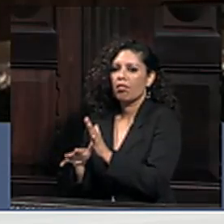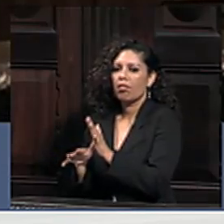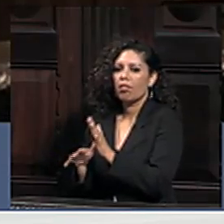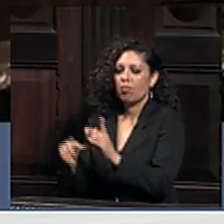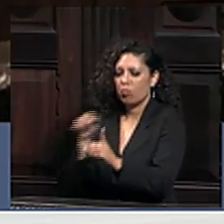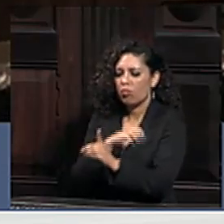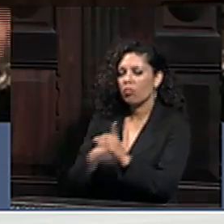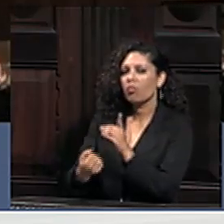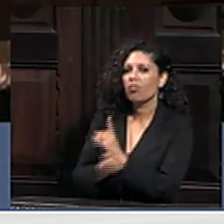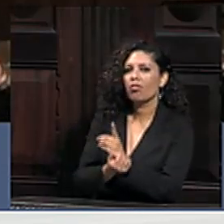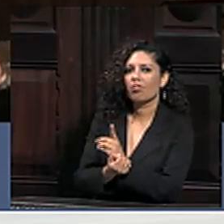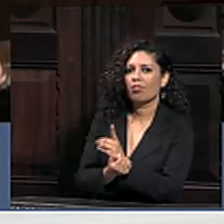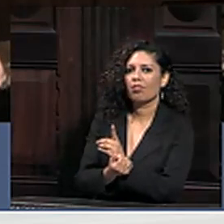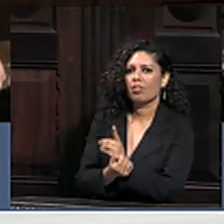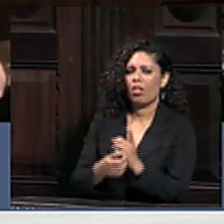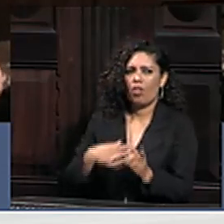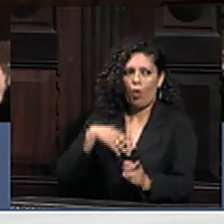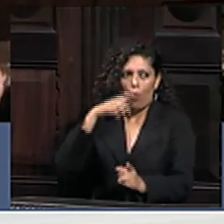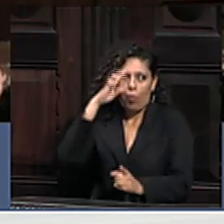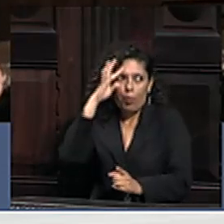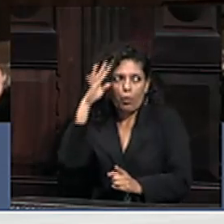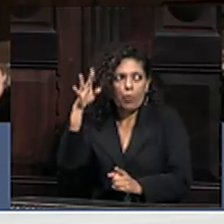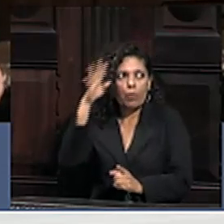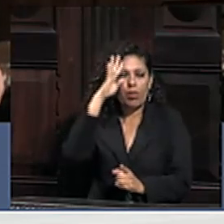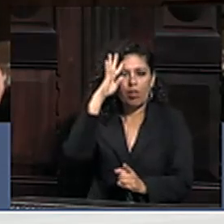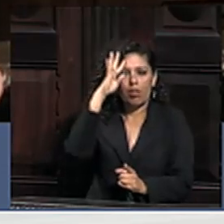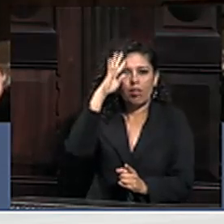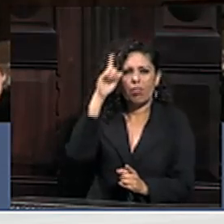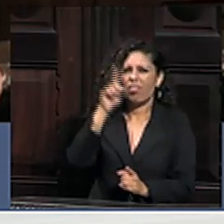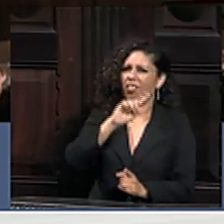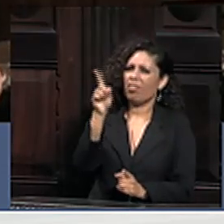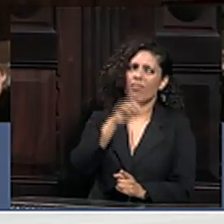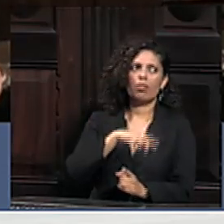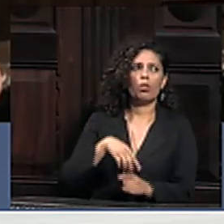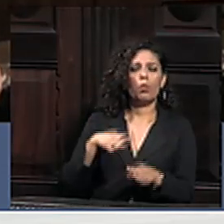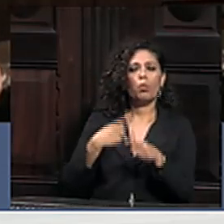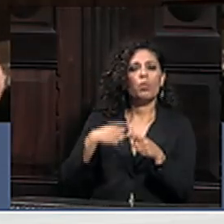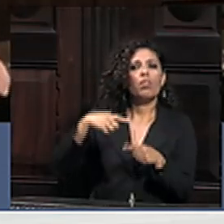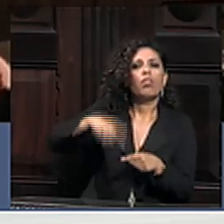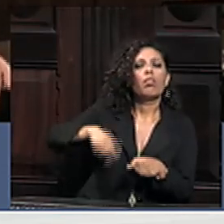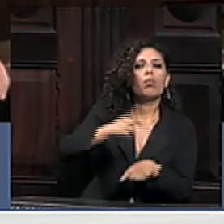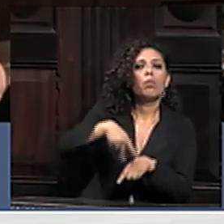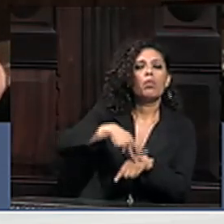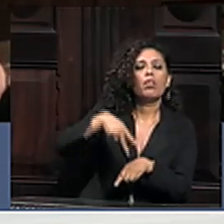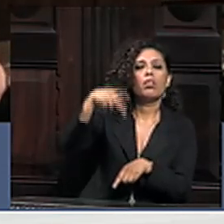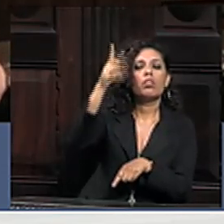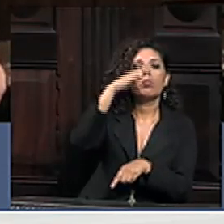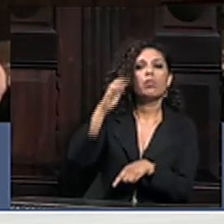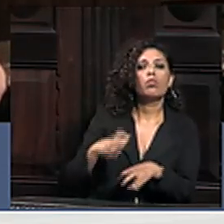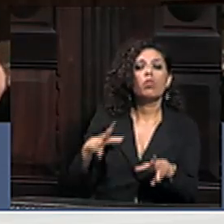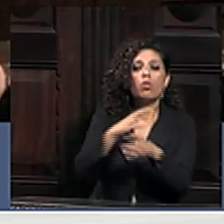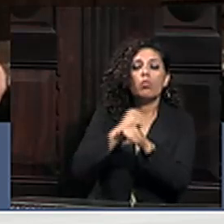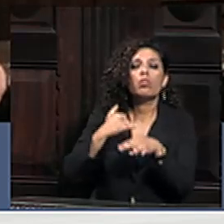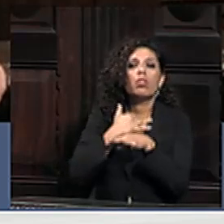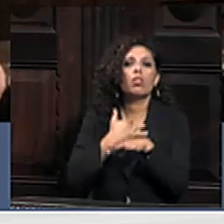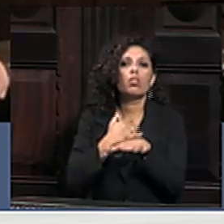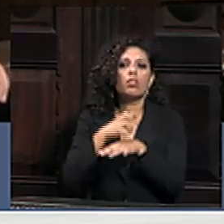a menor dúvida. Afinal, nós temos 5.000 municípios.